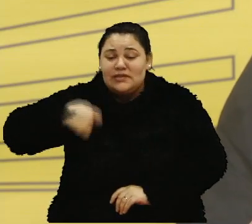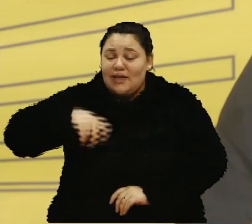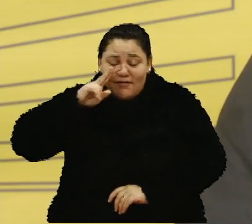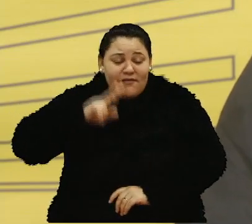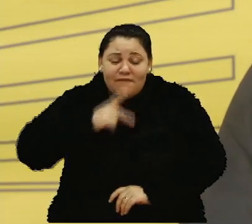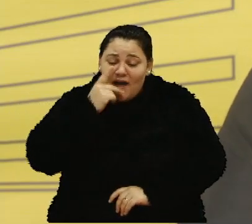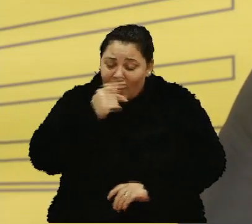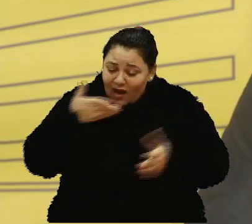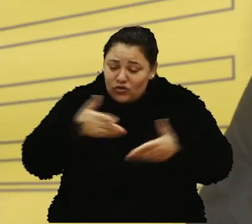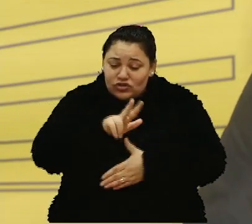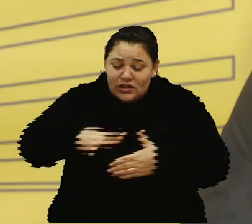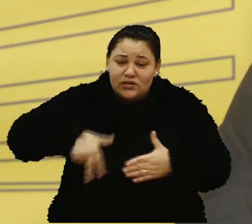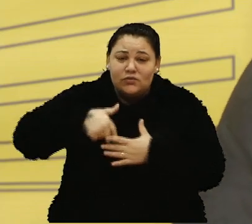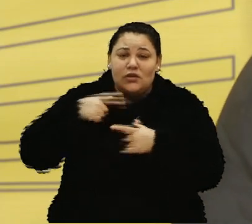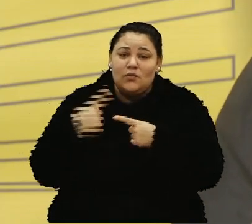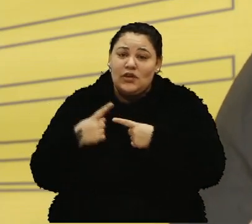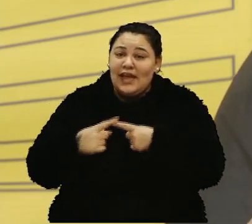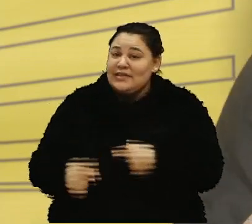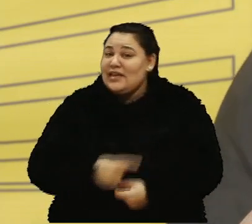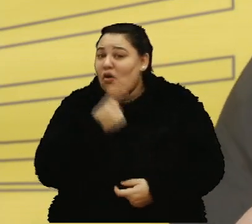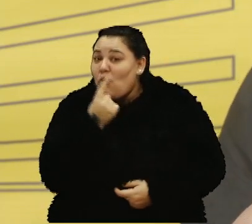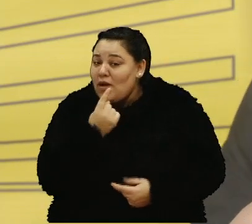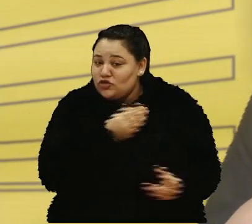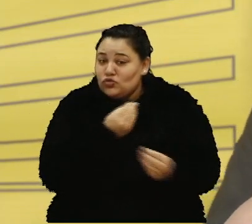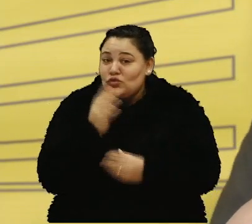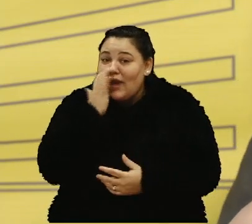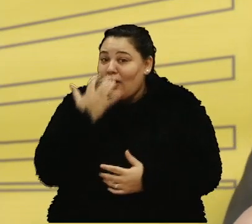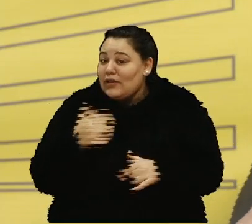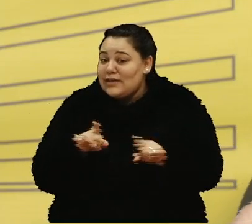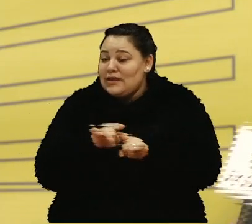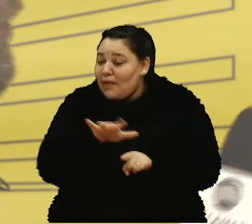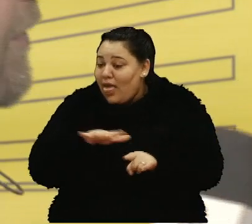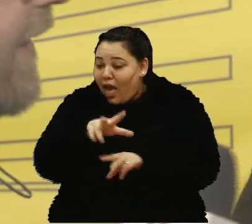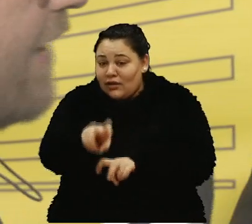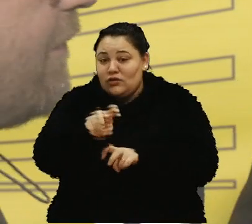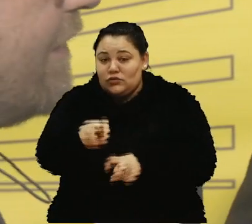situação como essa, porque essa é uma entre tantas que vem acontecendo.